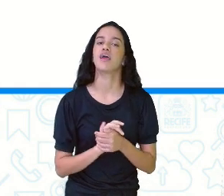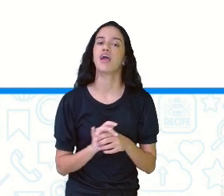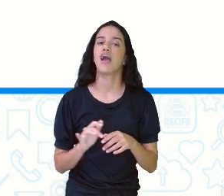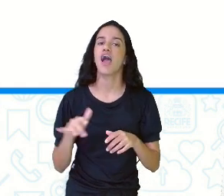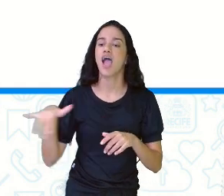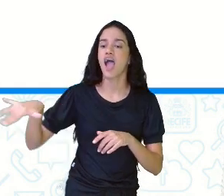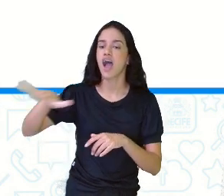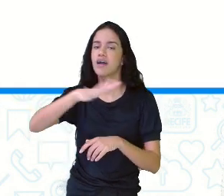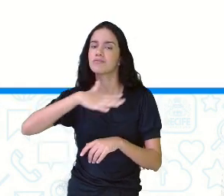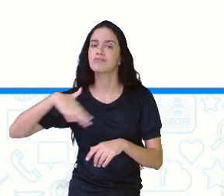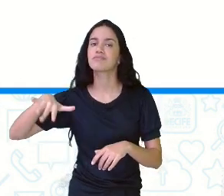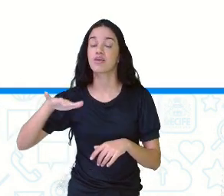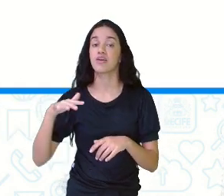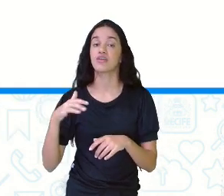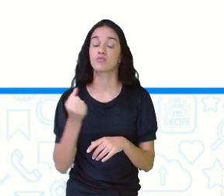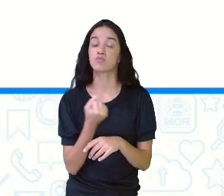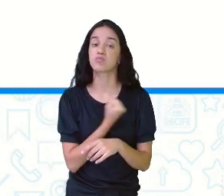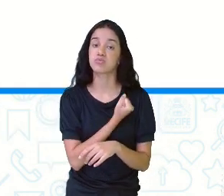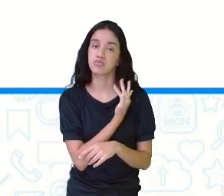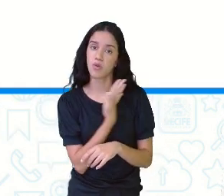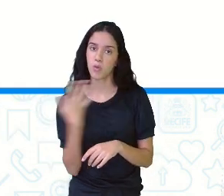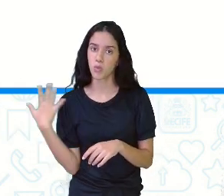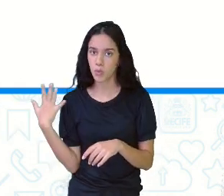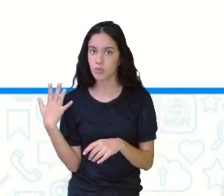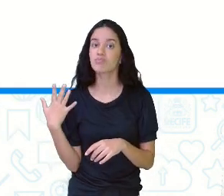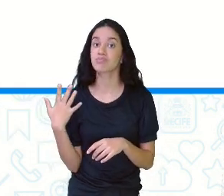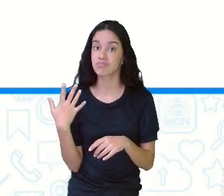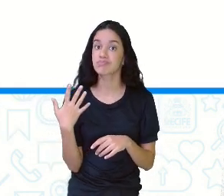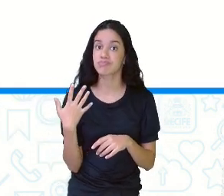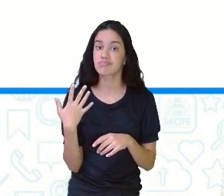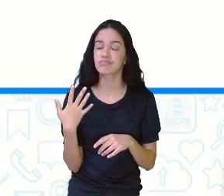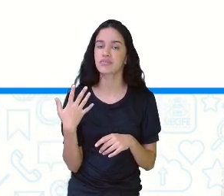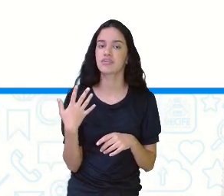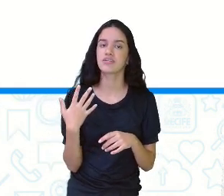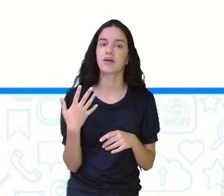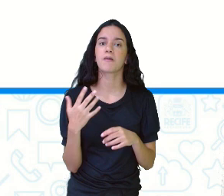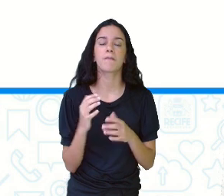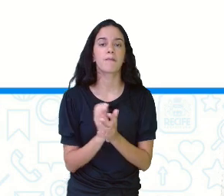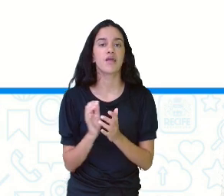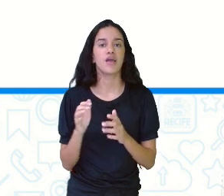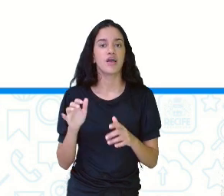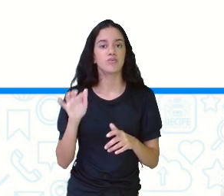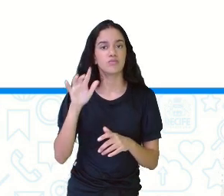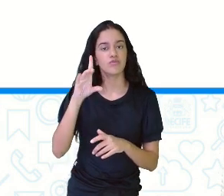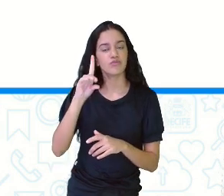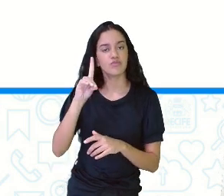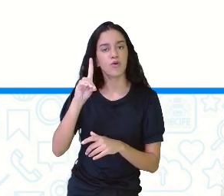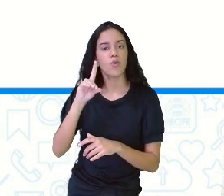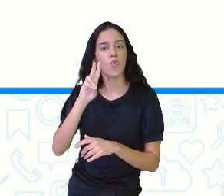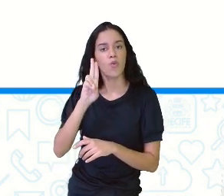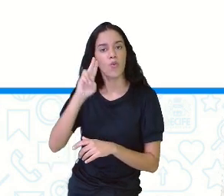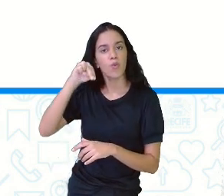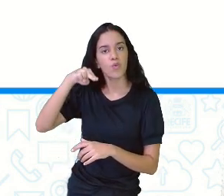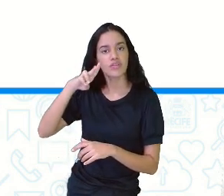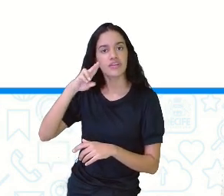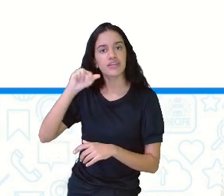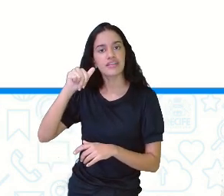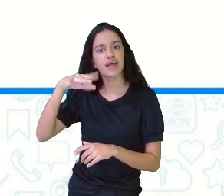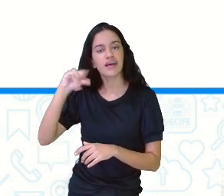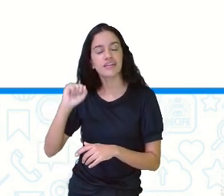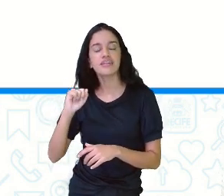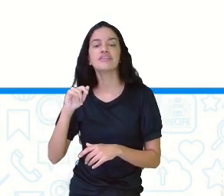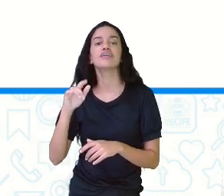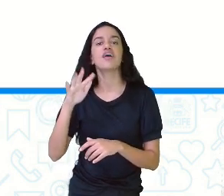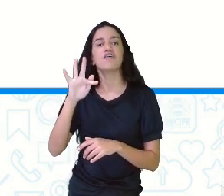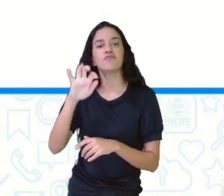região com maior número de unidades federativas. É a região que